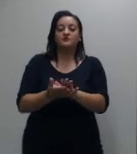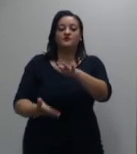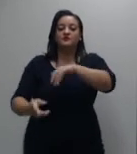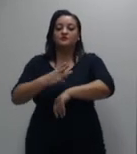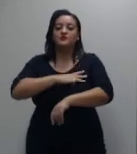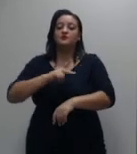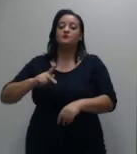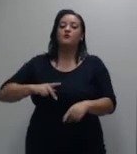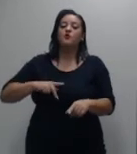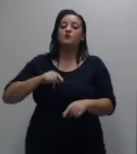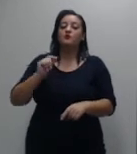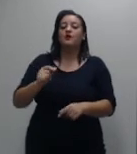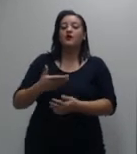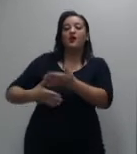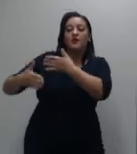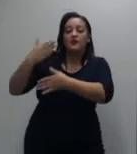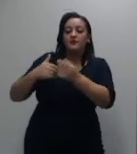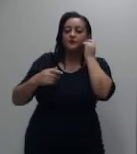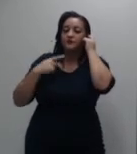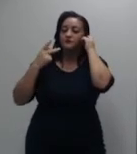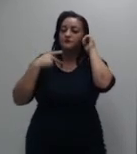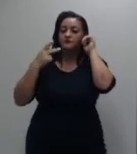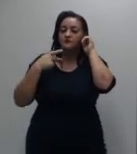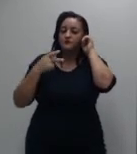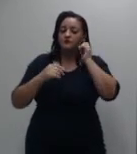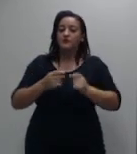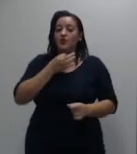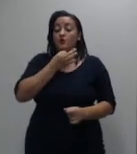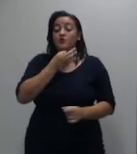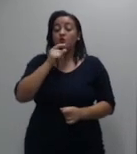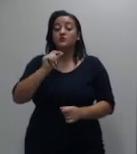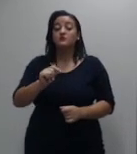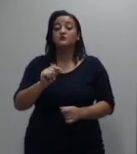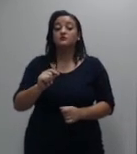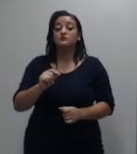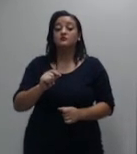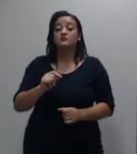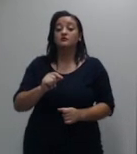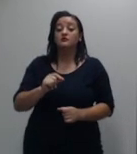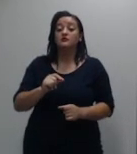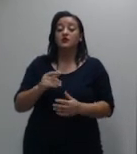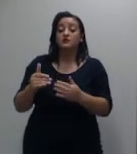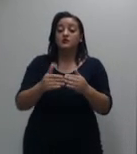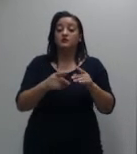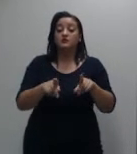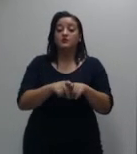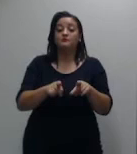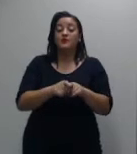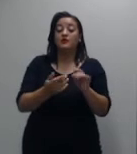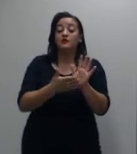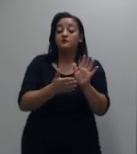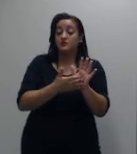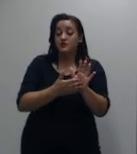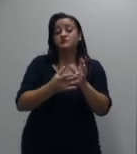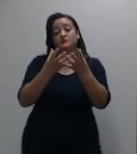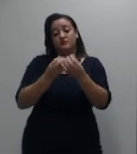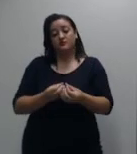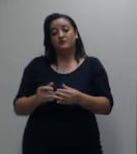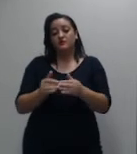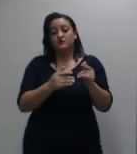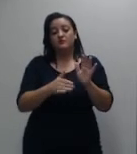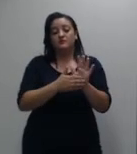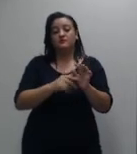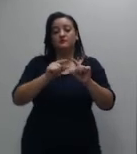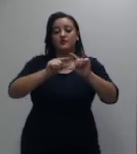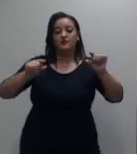público o procurador opinou na linha até inclusive na linha da concentração em duas linhas